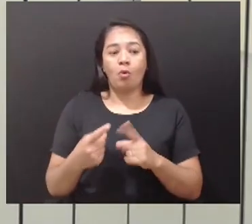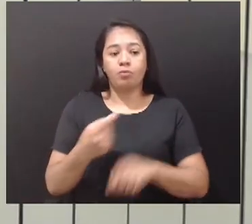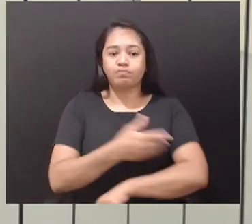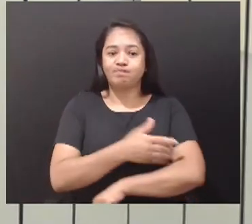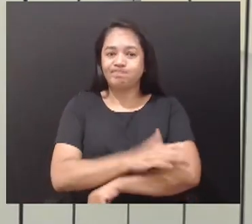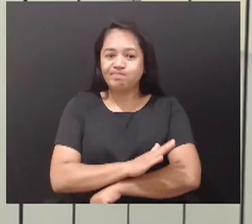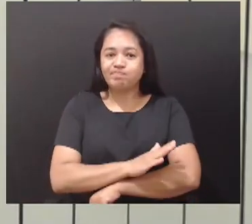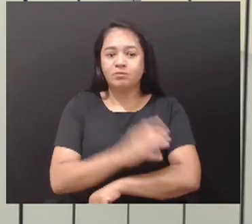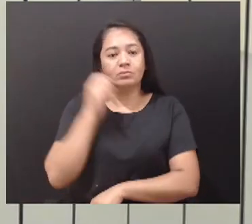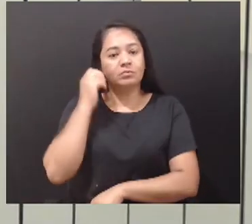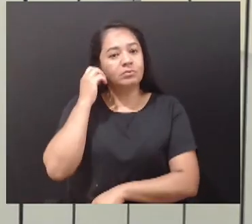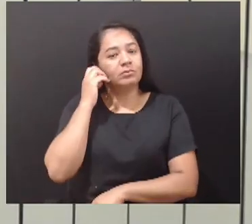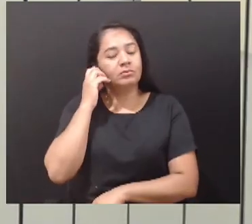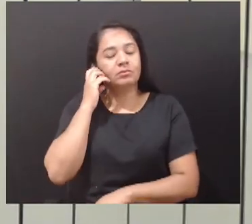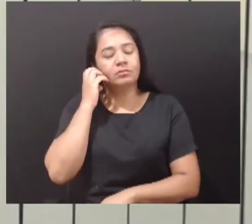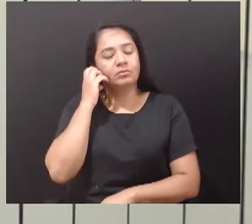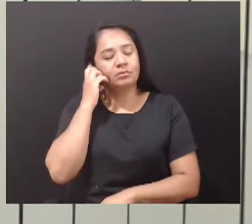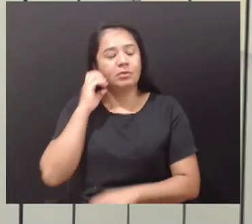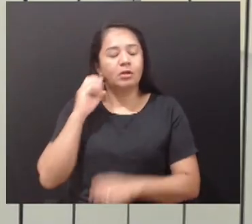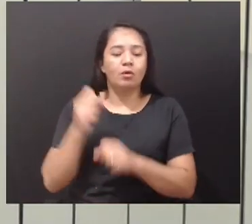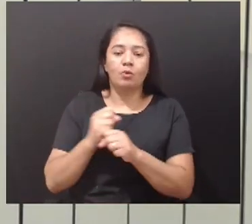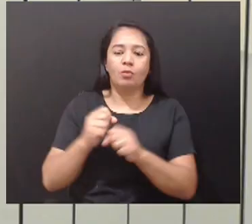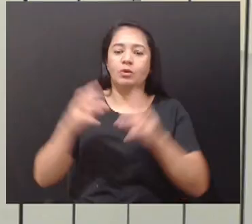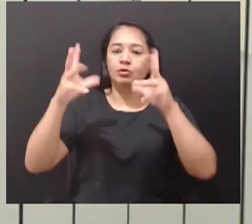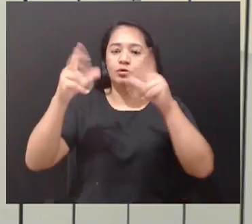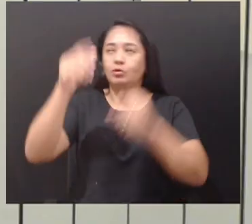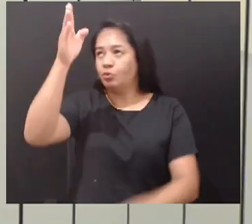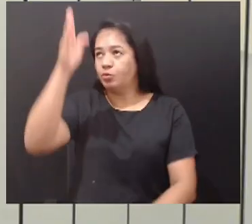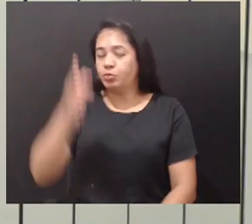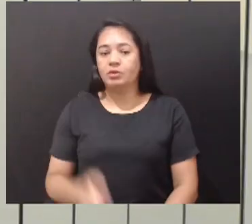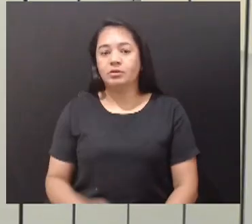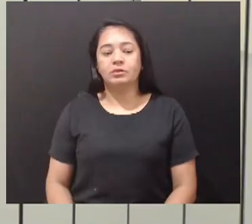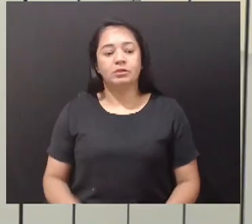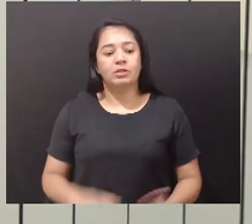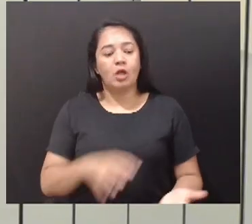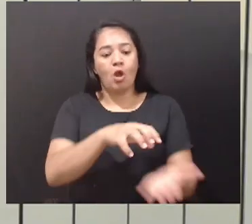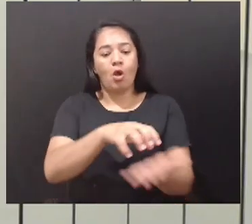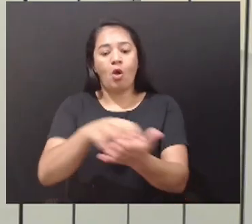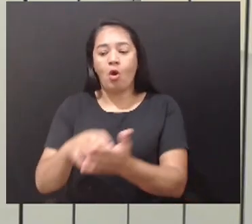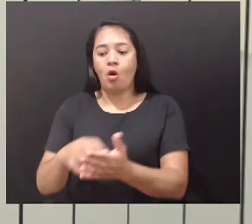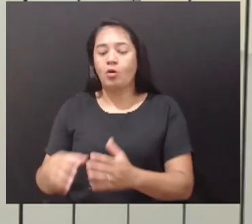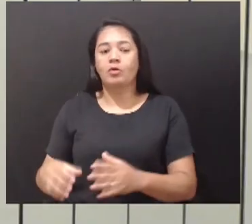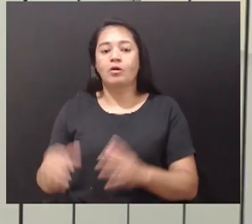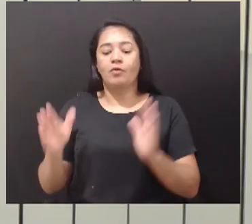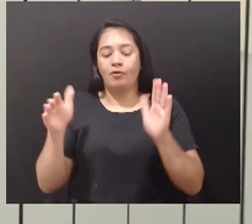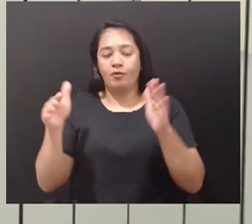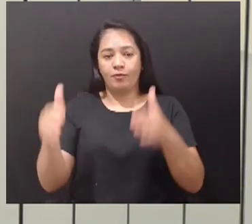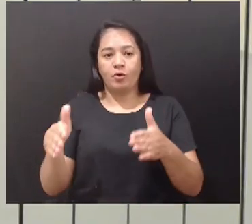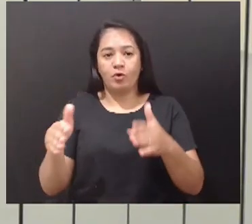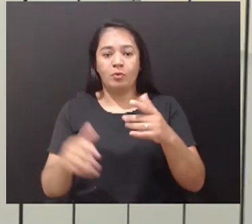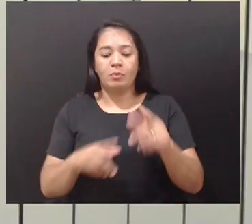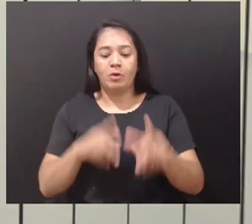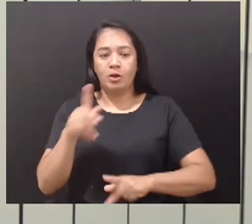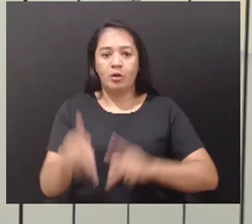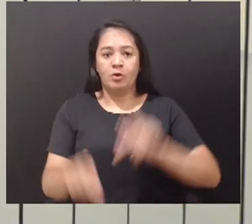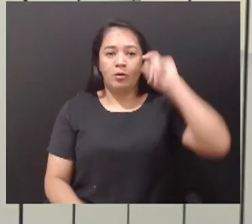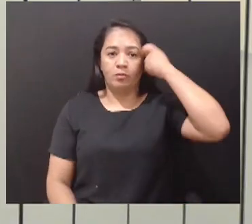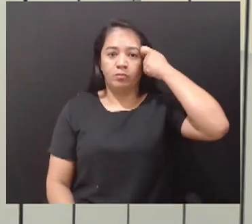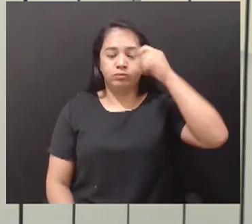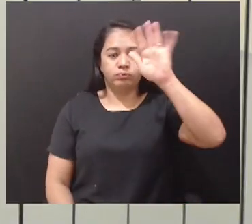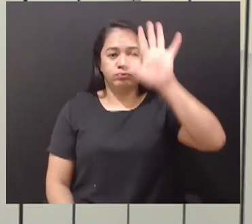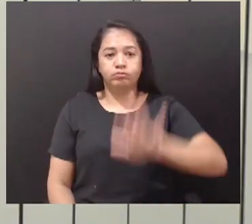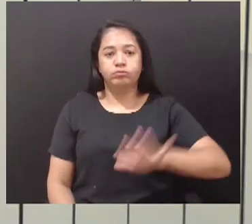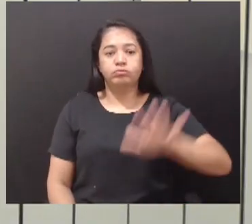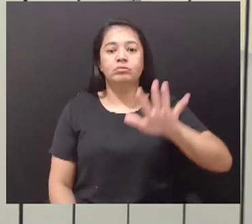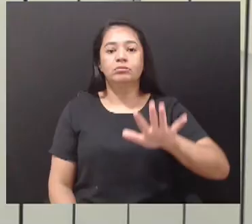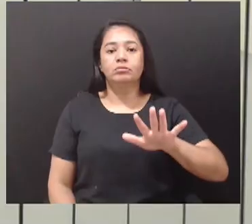ano todo. Em Campinas, órgãos e conselhos públicos voltados para a população afrodescendente